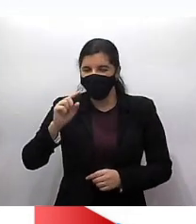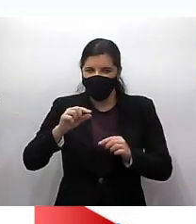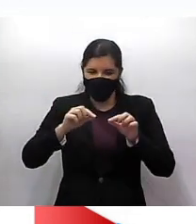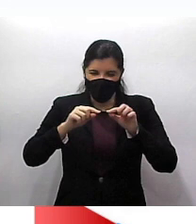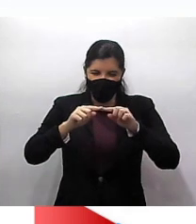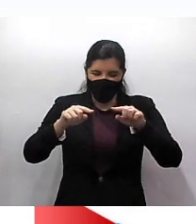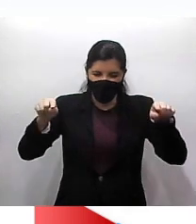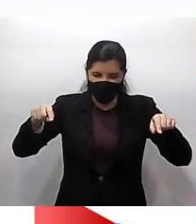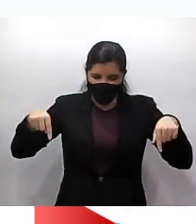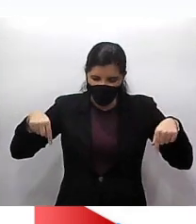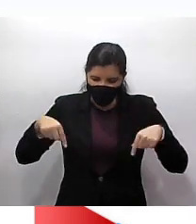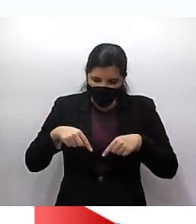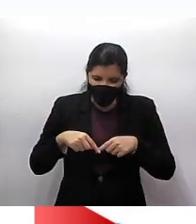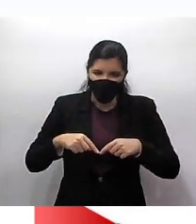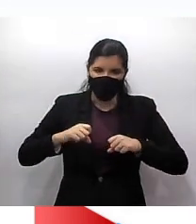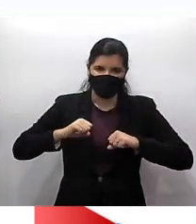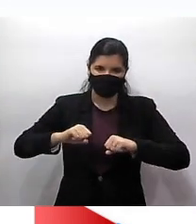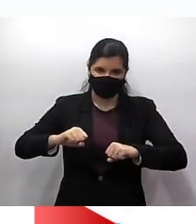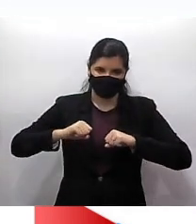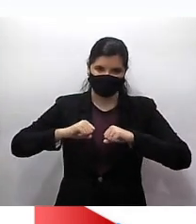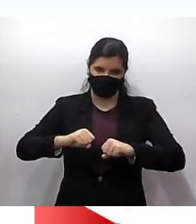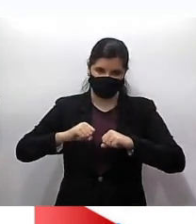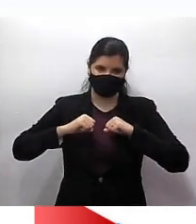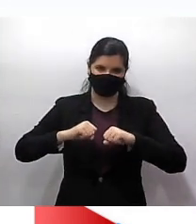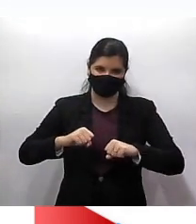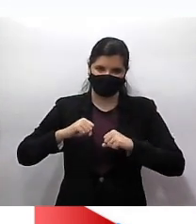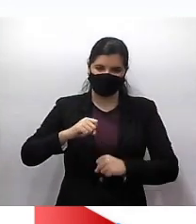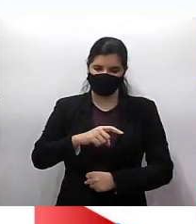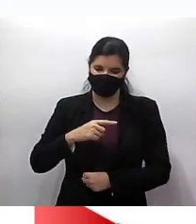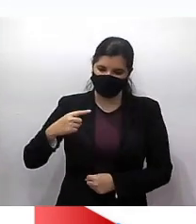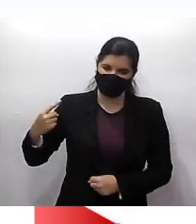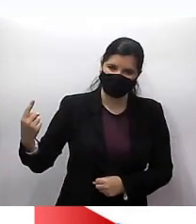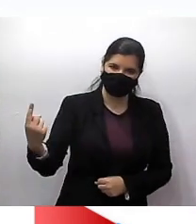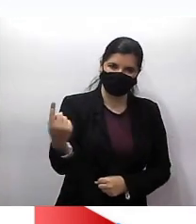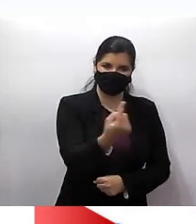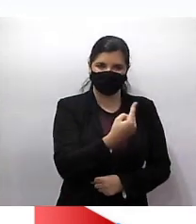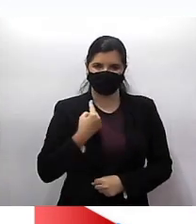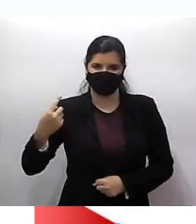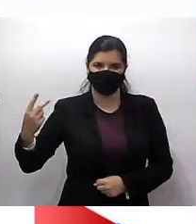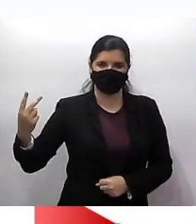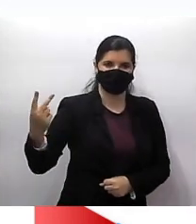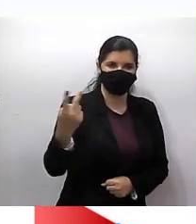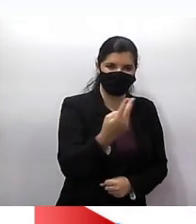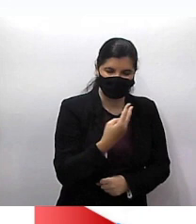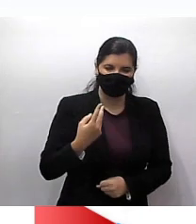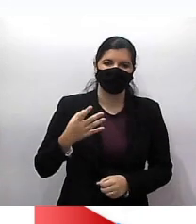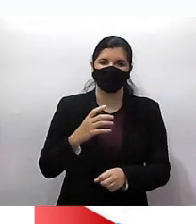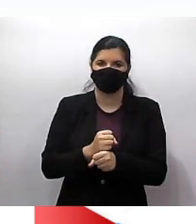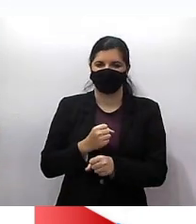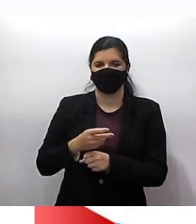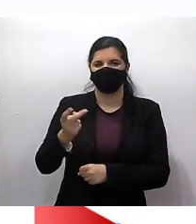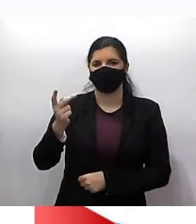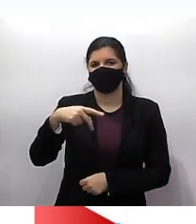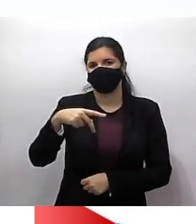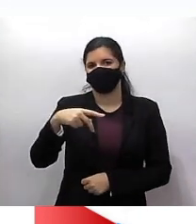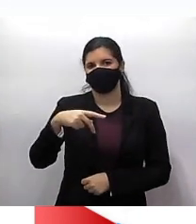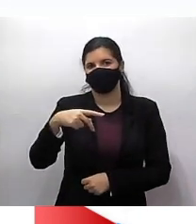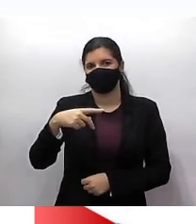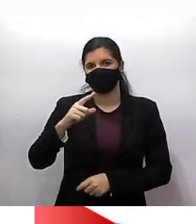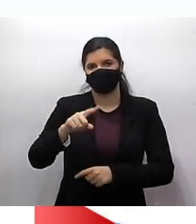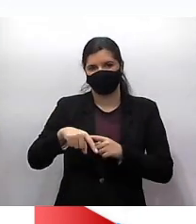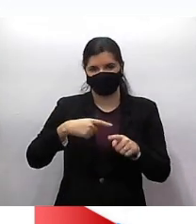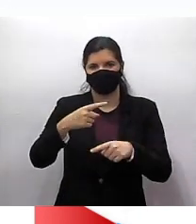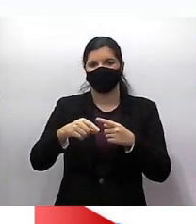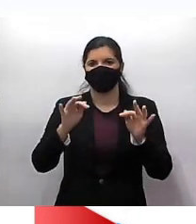desse campo. Então, se ele vai correr no contorno, nós vamos precisar calcular o perímetro para depois saber quantos